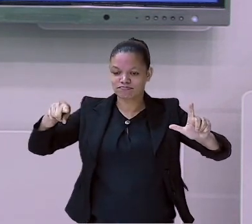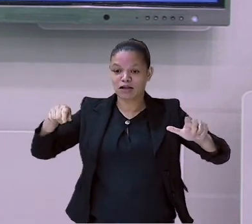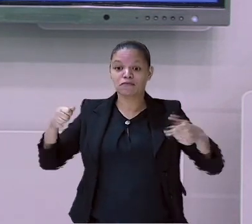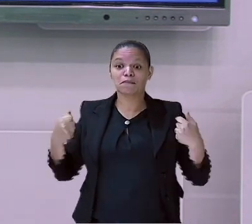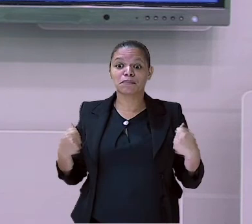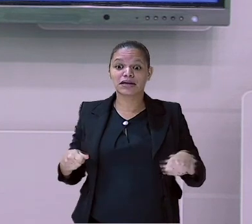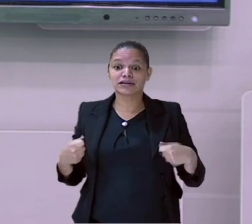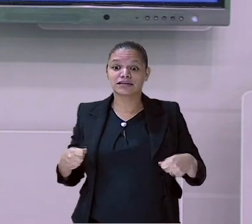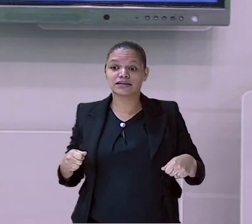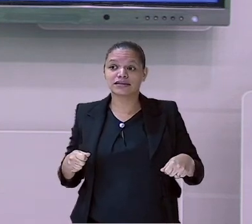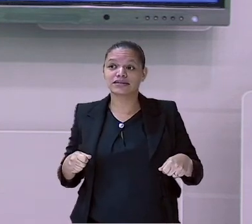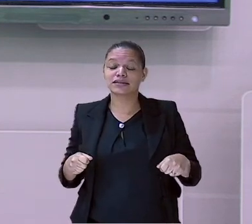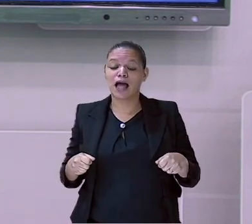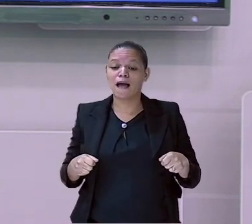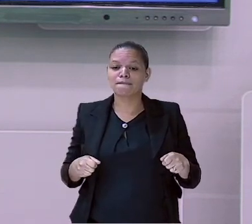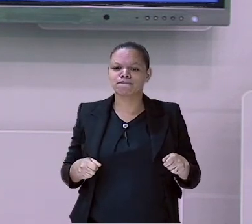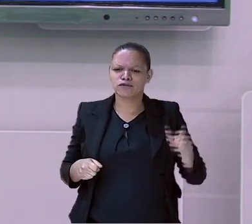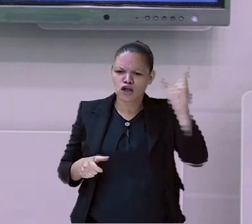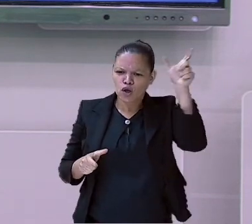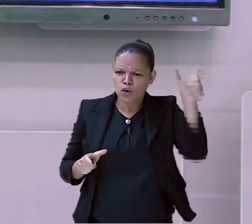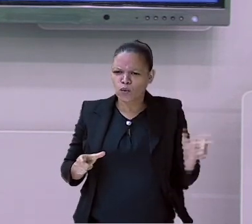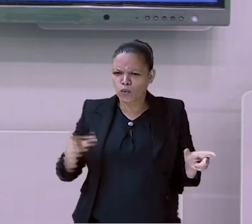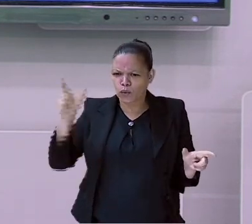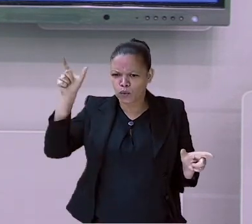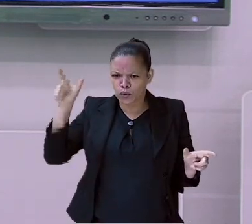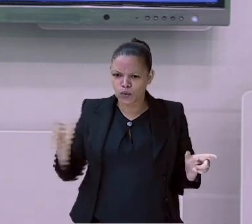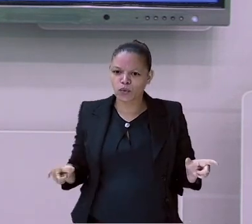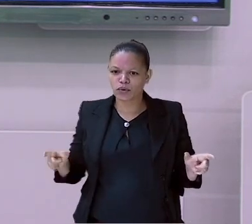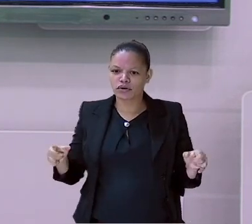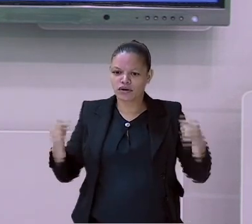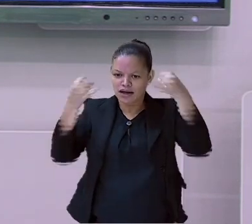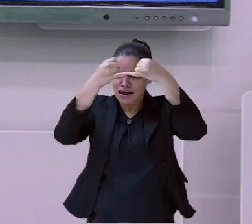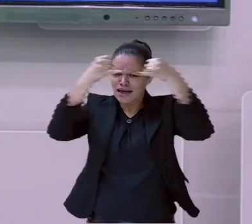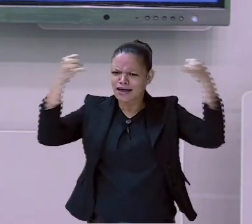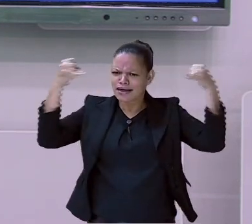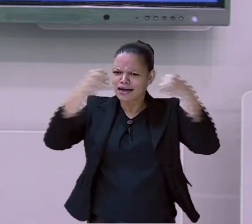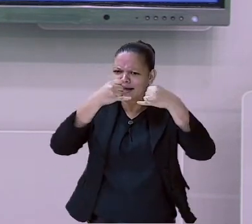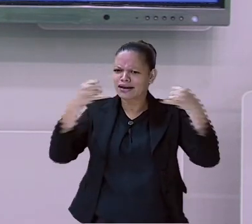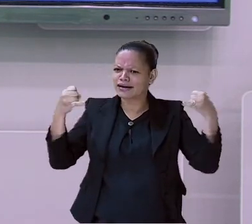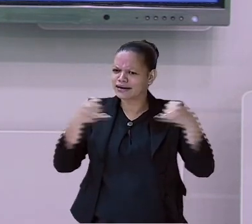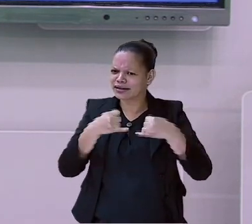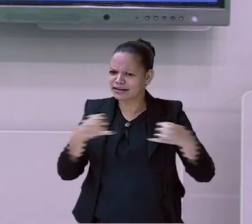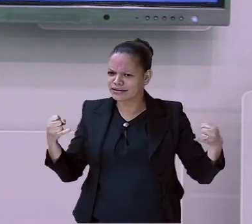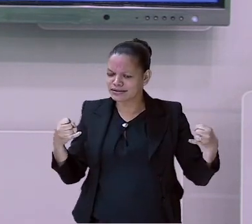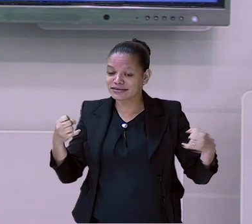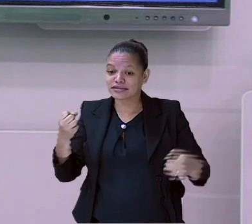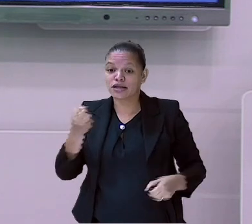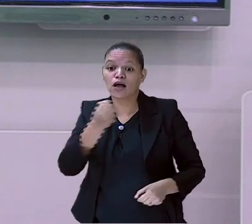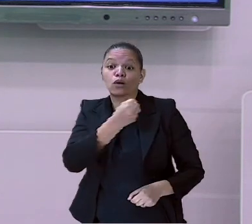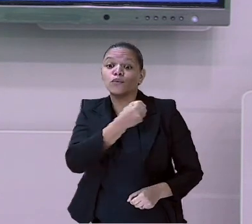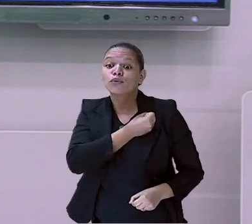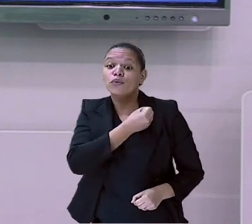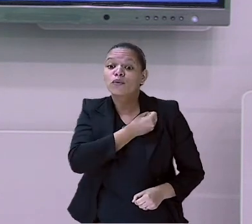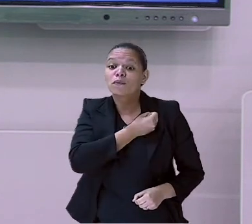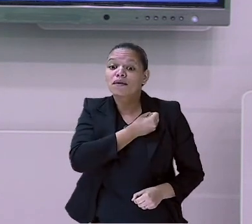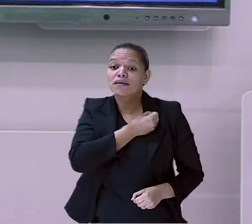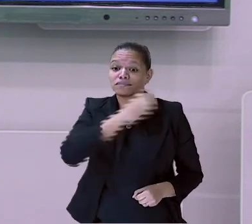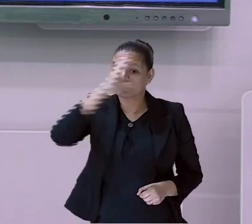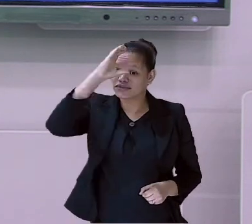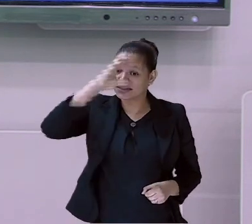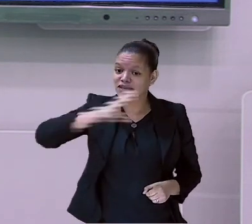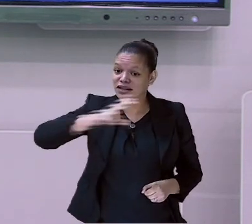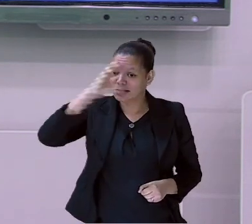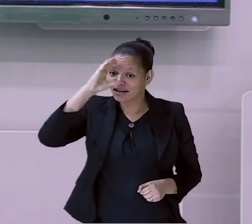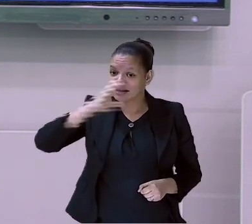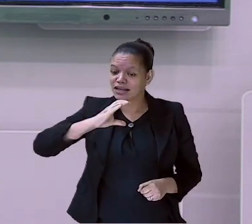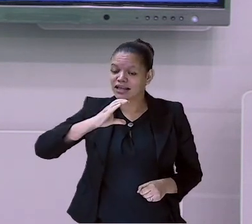o número de clientes e o sabor do sorvete. Então, duas informações, duas colunas.